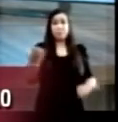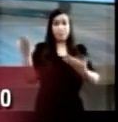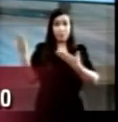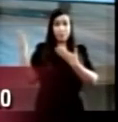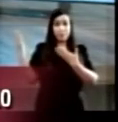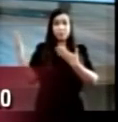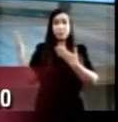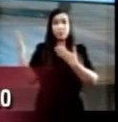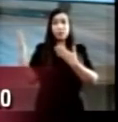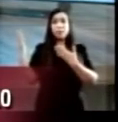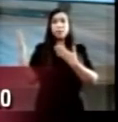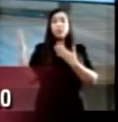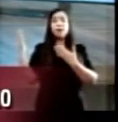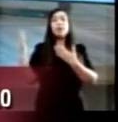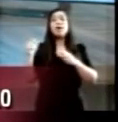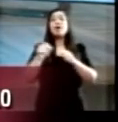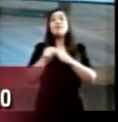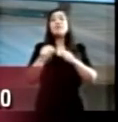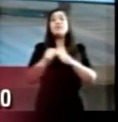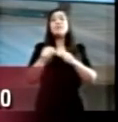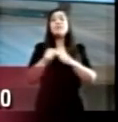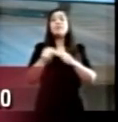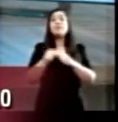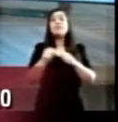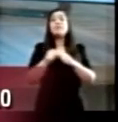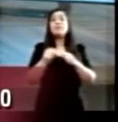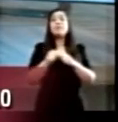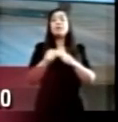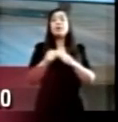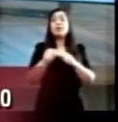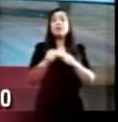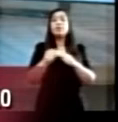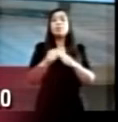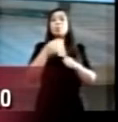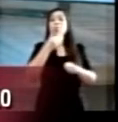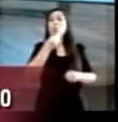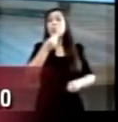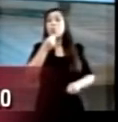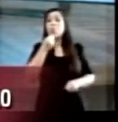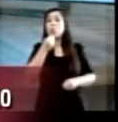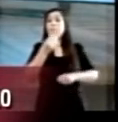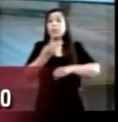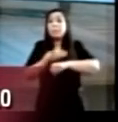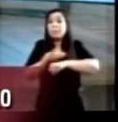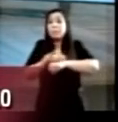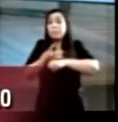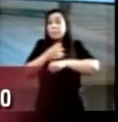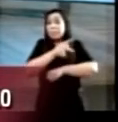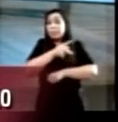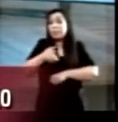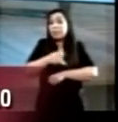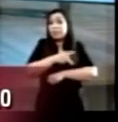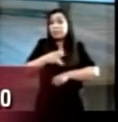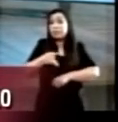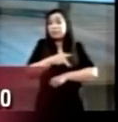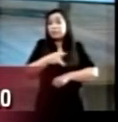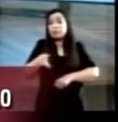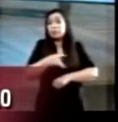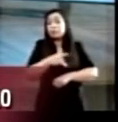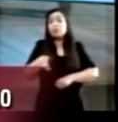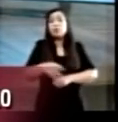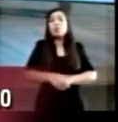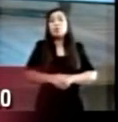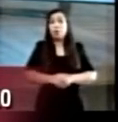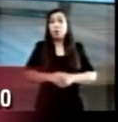essa curva ela é feita pelo Dimitra, que é um matemático, que é professor